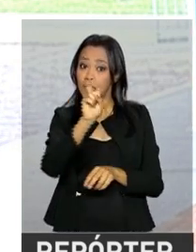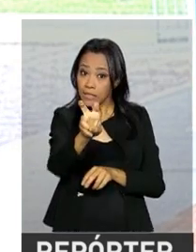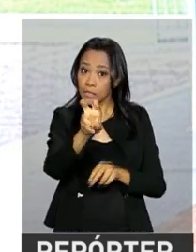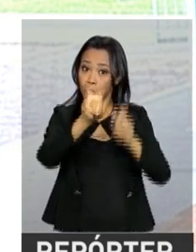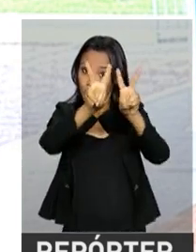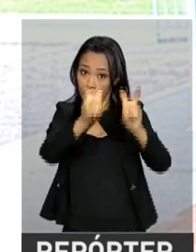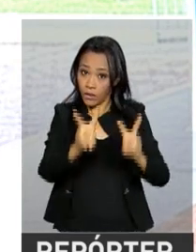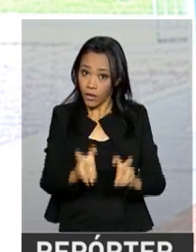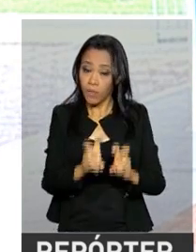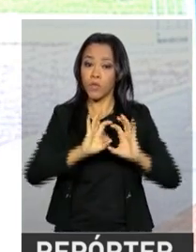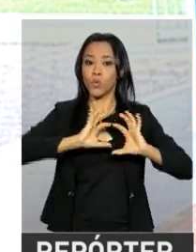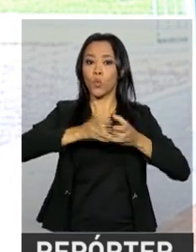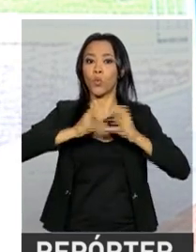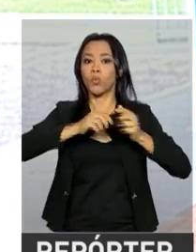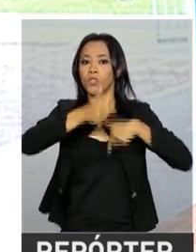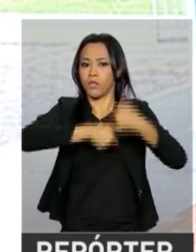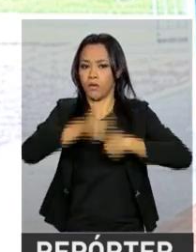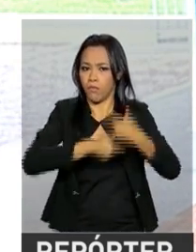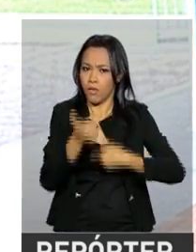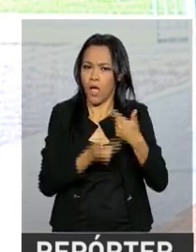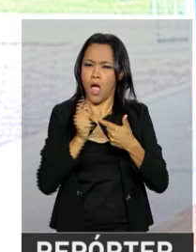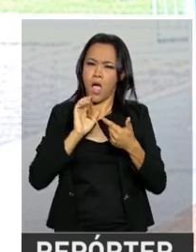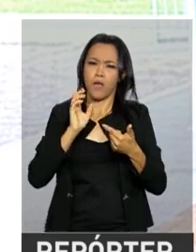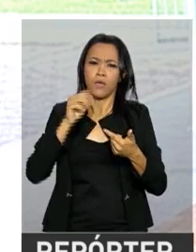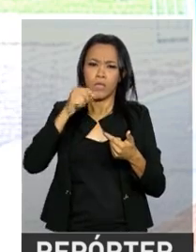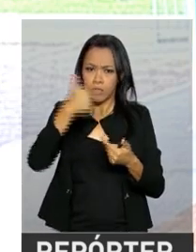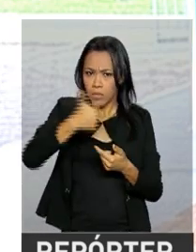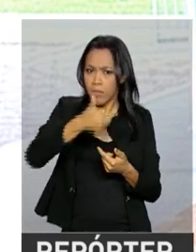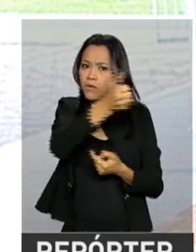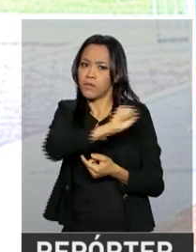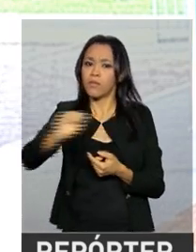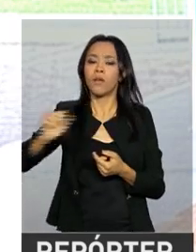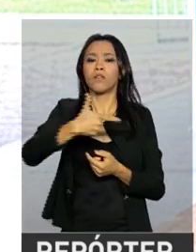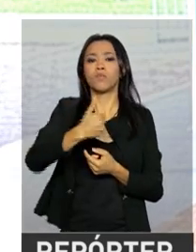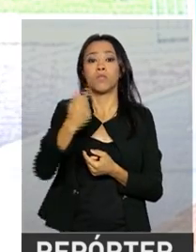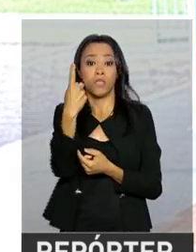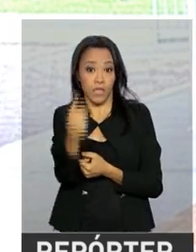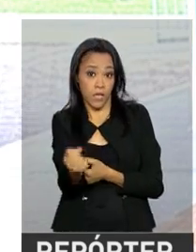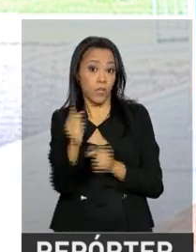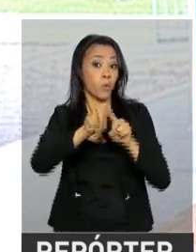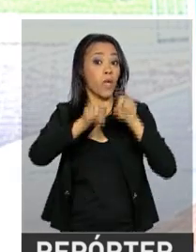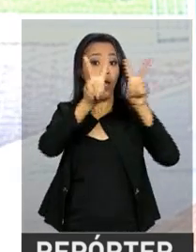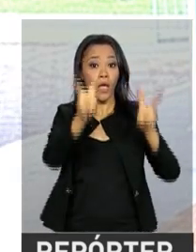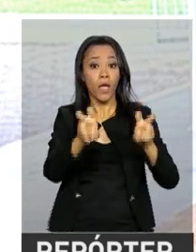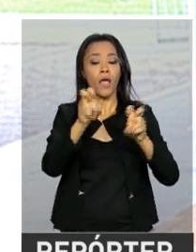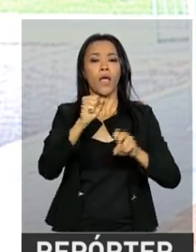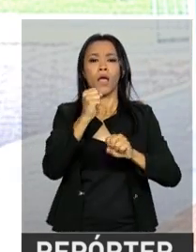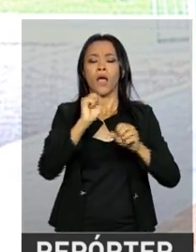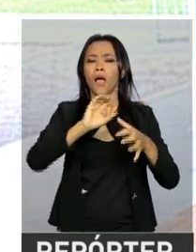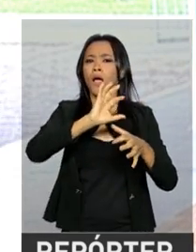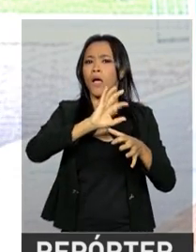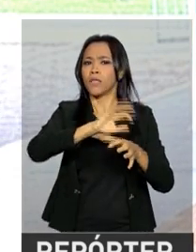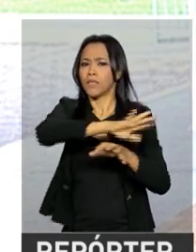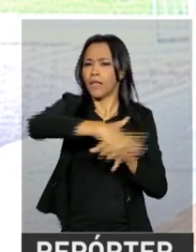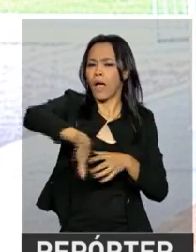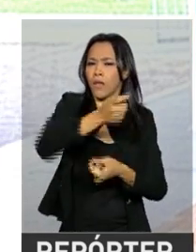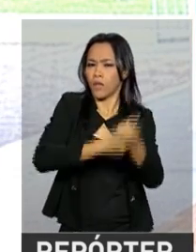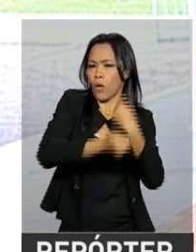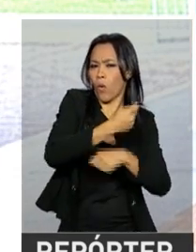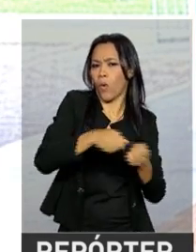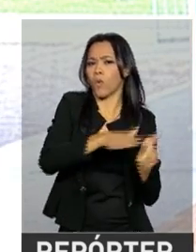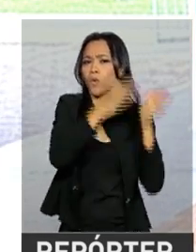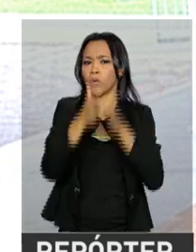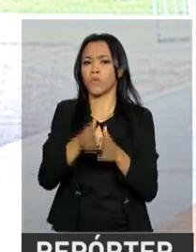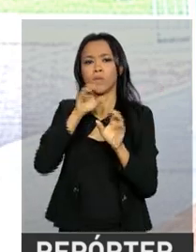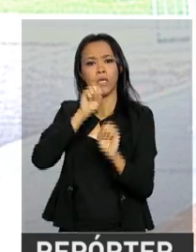de trabalho para eles se debruçarem aí nesse primeiro semestre de 2017 que são ambiente de negócios agronegócio